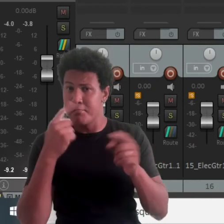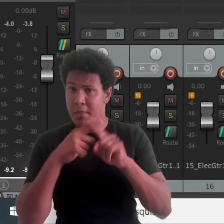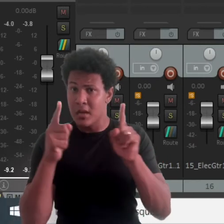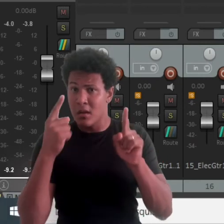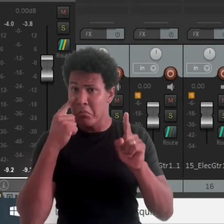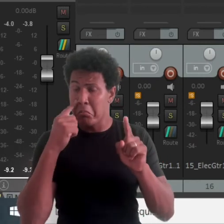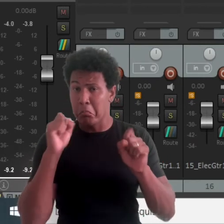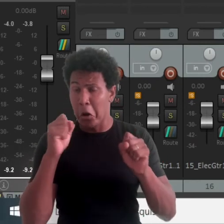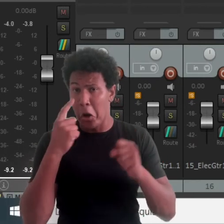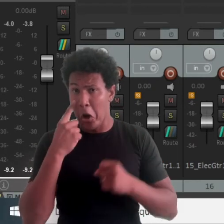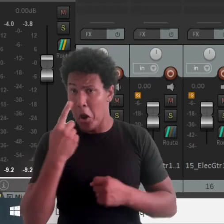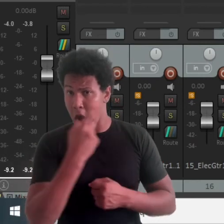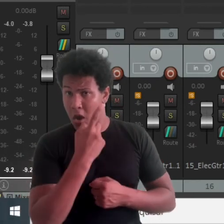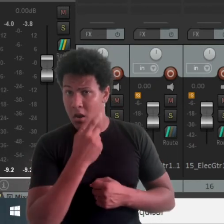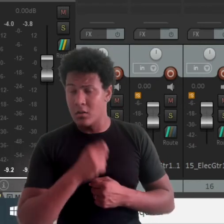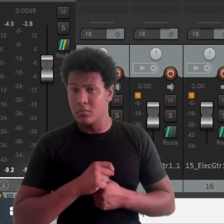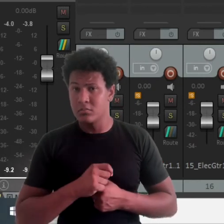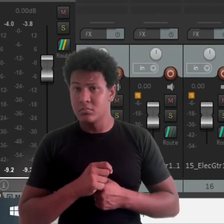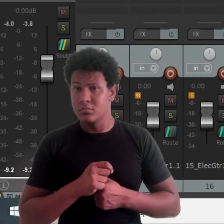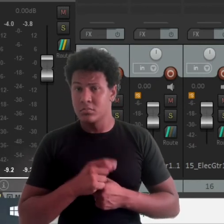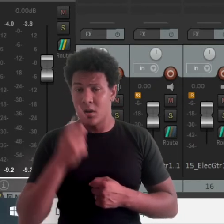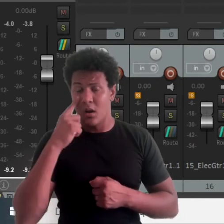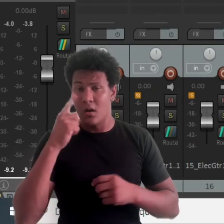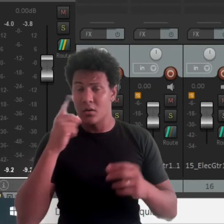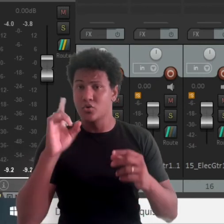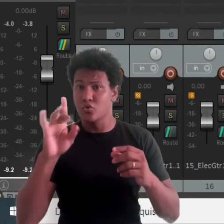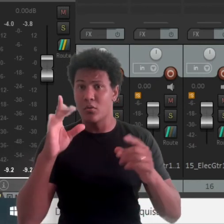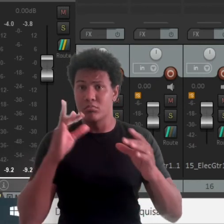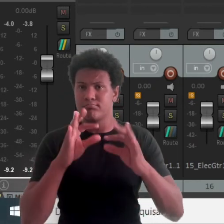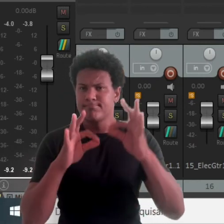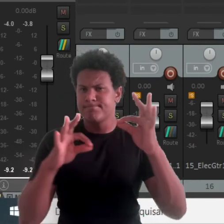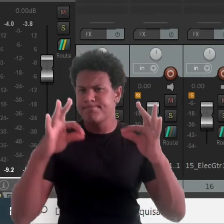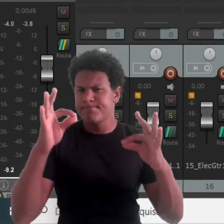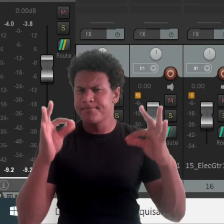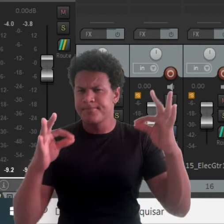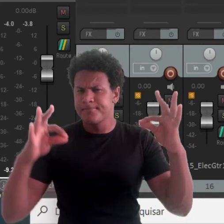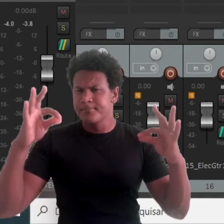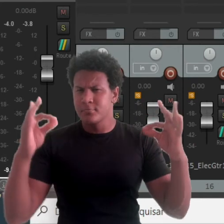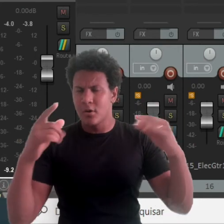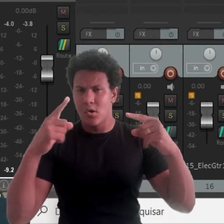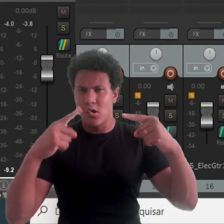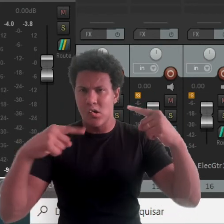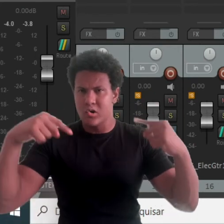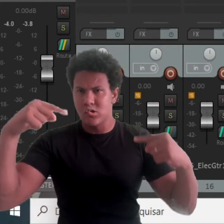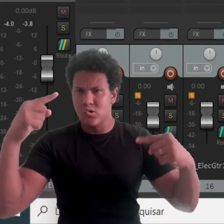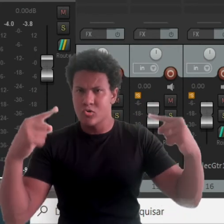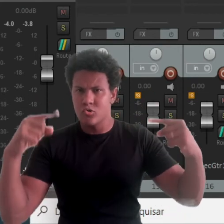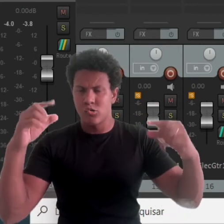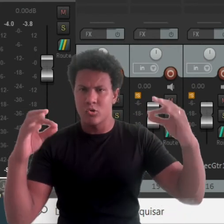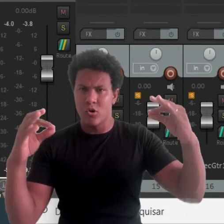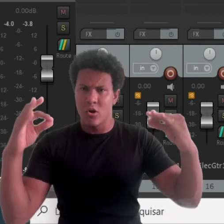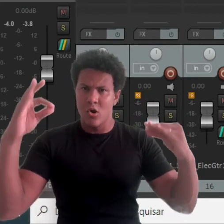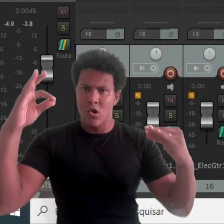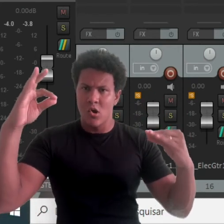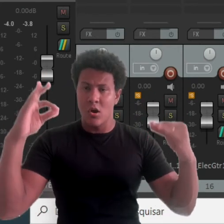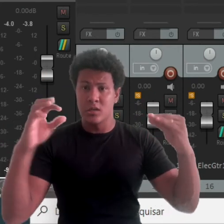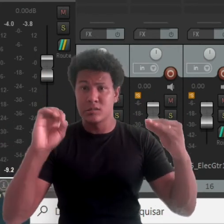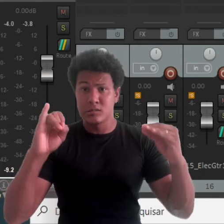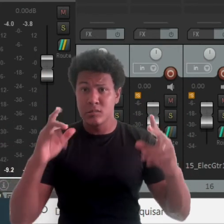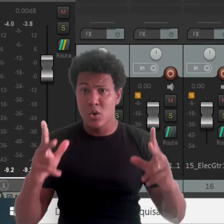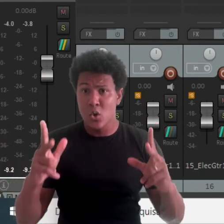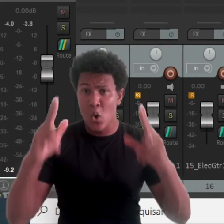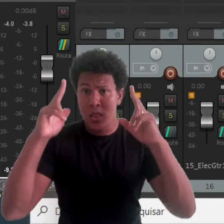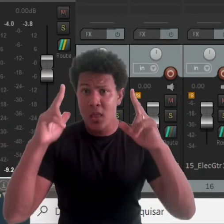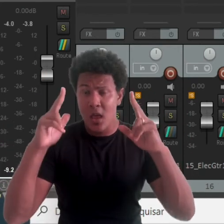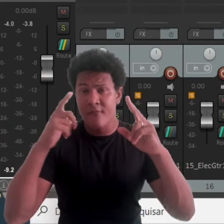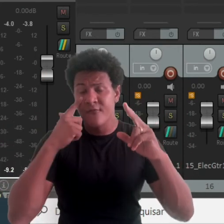exemplo, e, né, é cortar essa frequência, olha só, tá vendo? Eu posso cortar, posso subir ela, tá, ó, se eu cortar, ó, vai